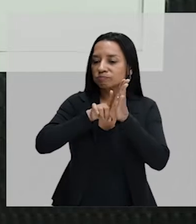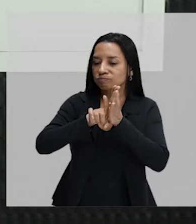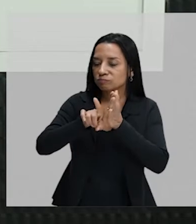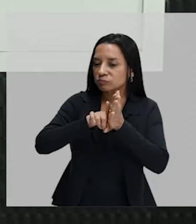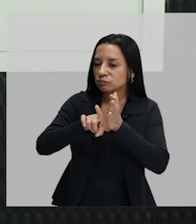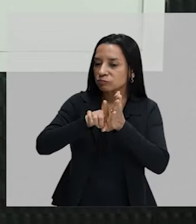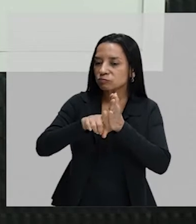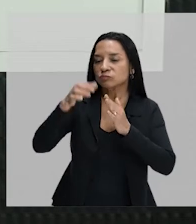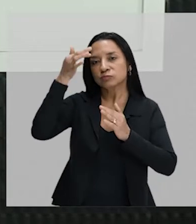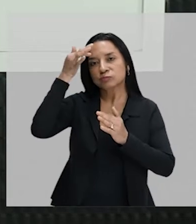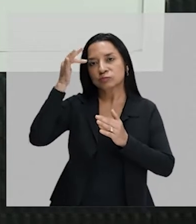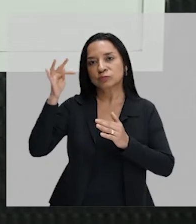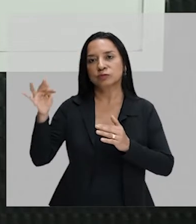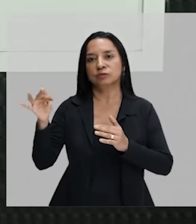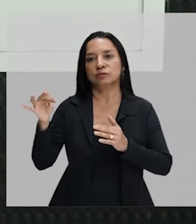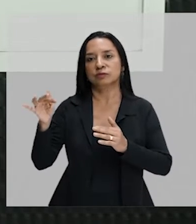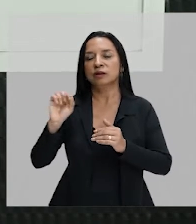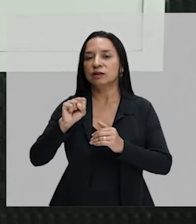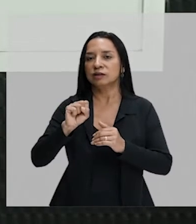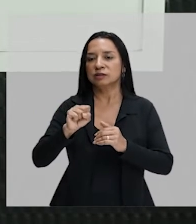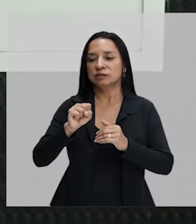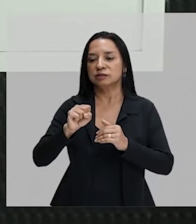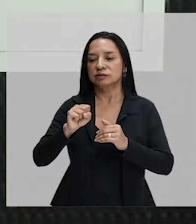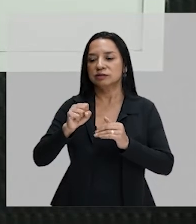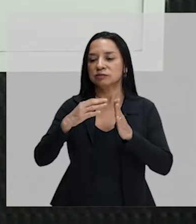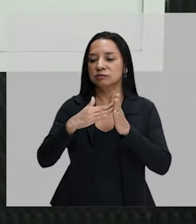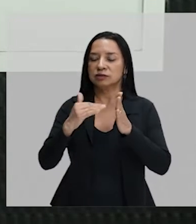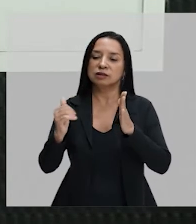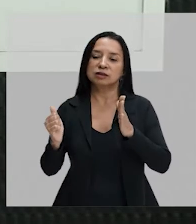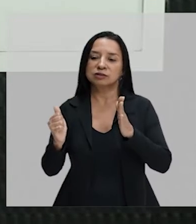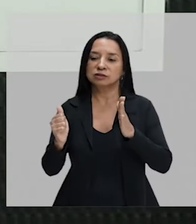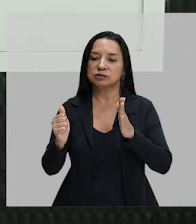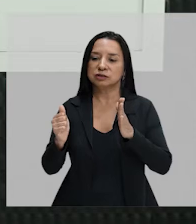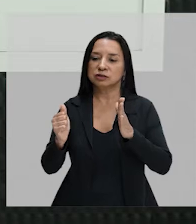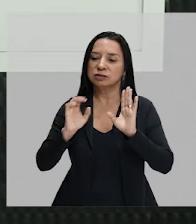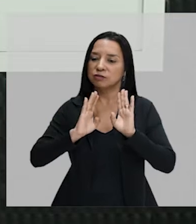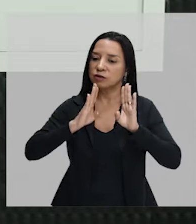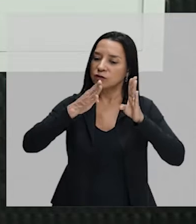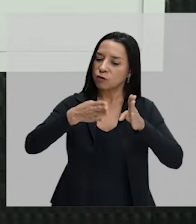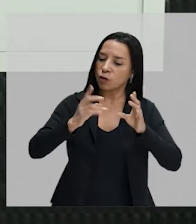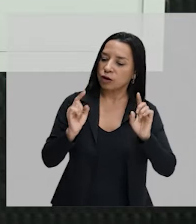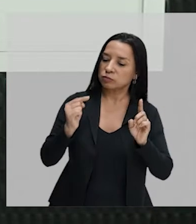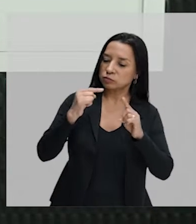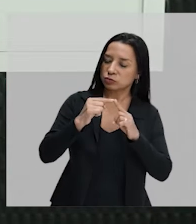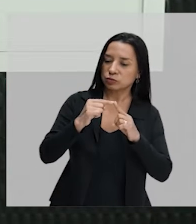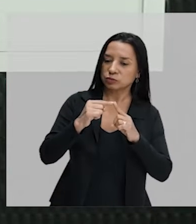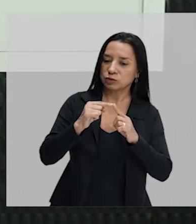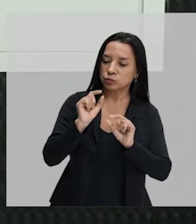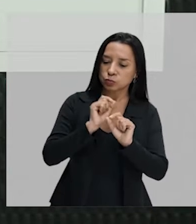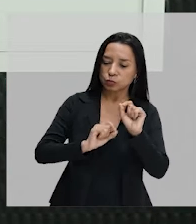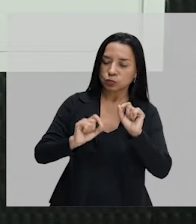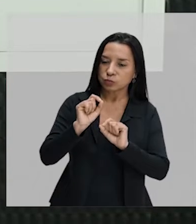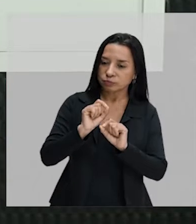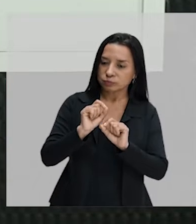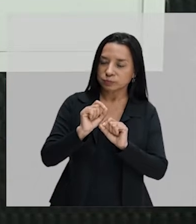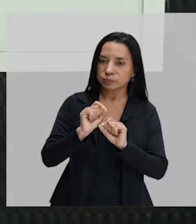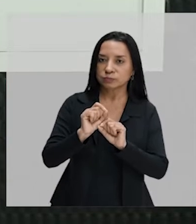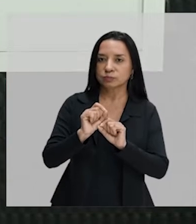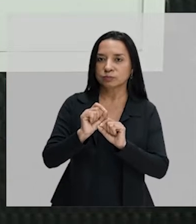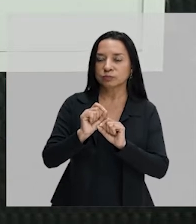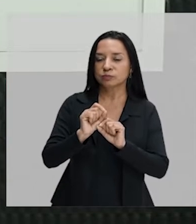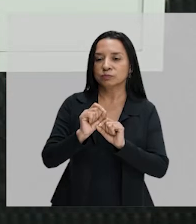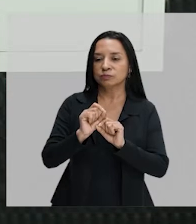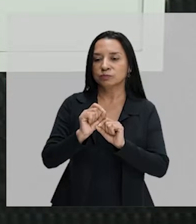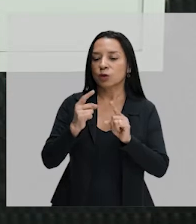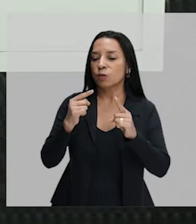investigação filosófica. Obviamente, essa estética ela vai se debruçar sobre um objeto, certo? E